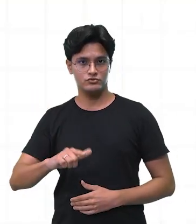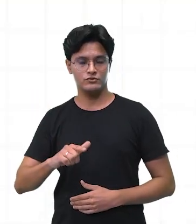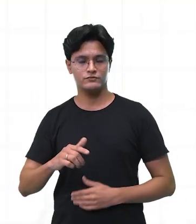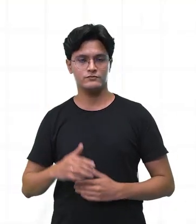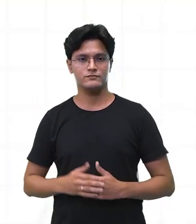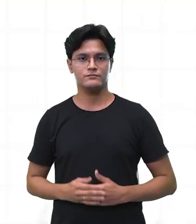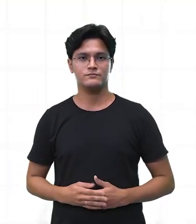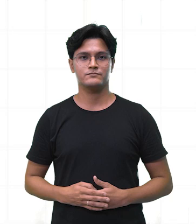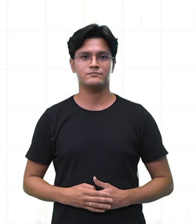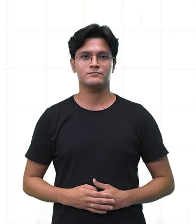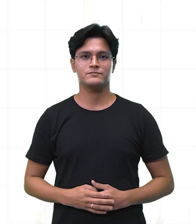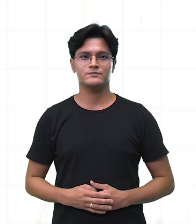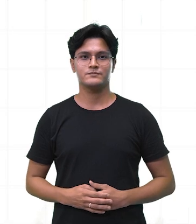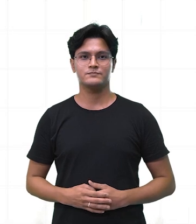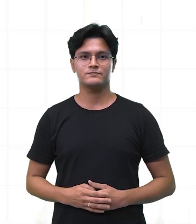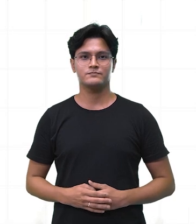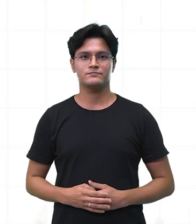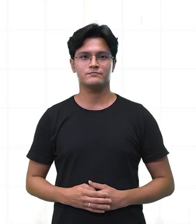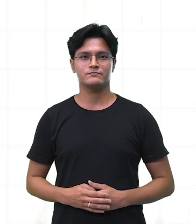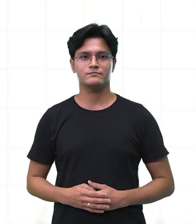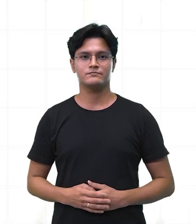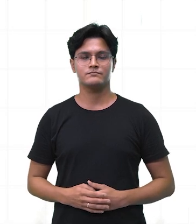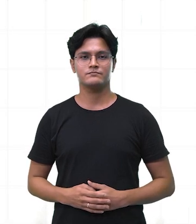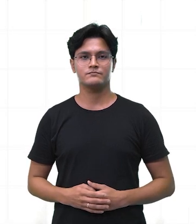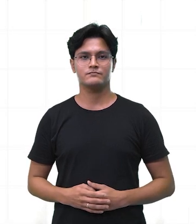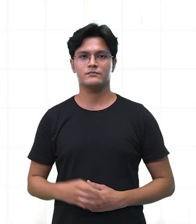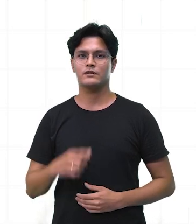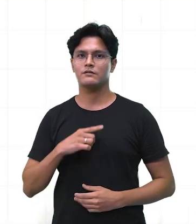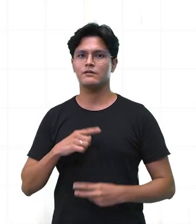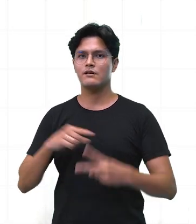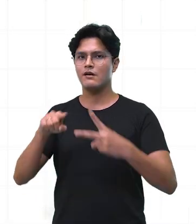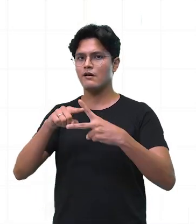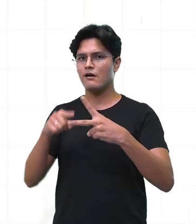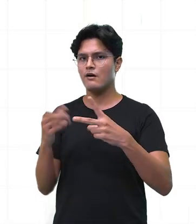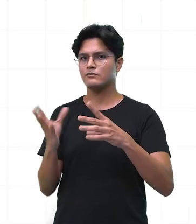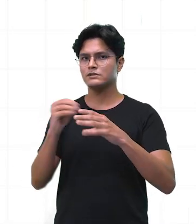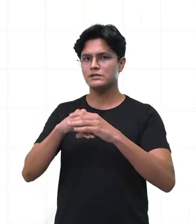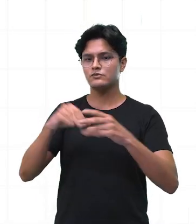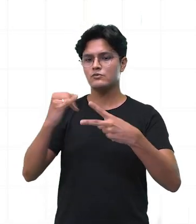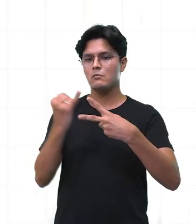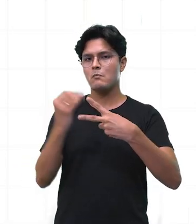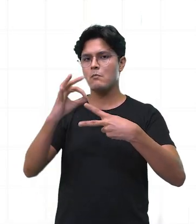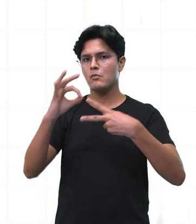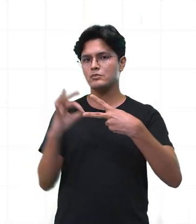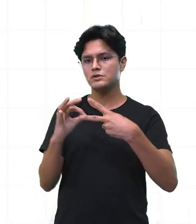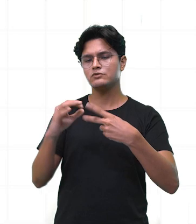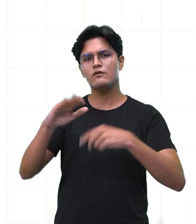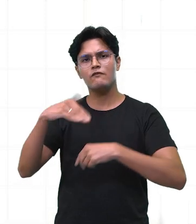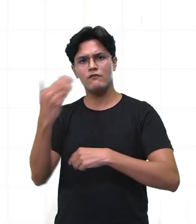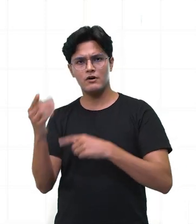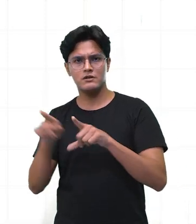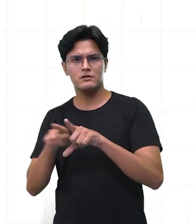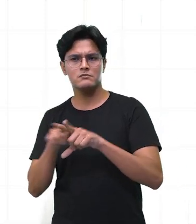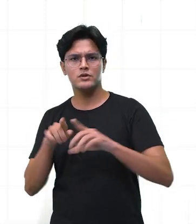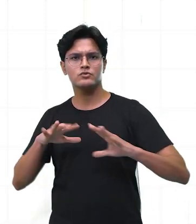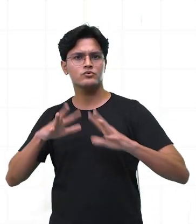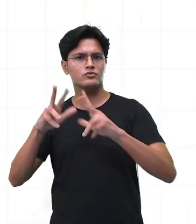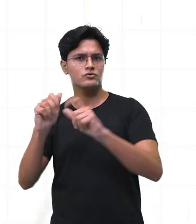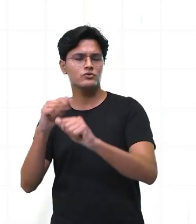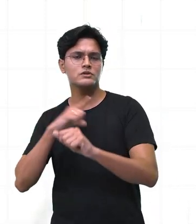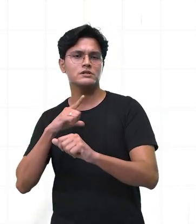seguir. Então veja que todos os ângulos aqui do nosso polígono, tá? Eles